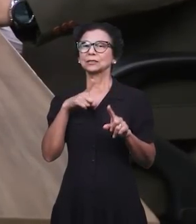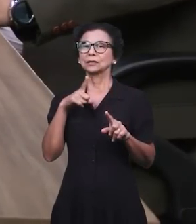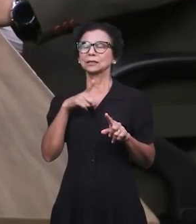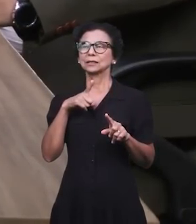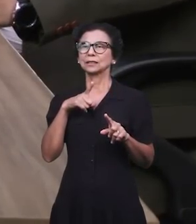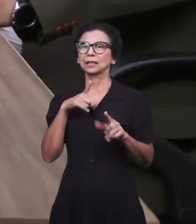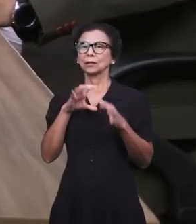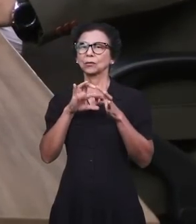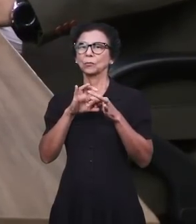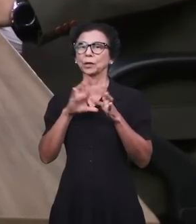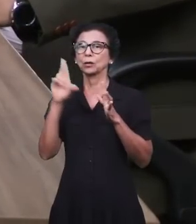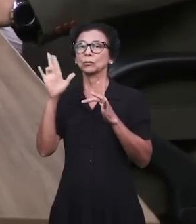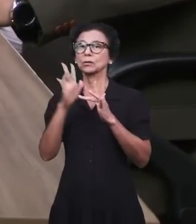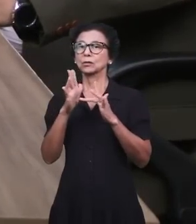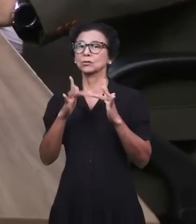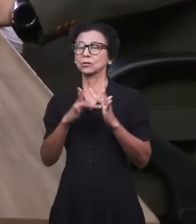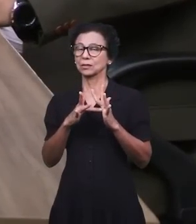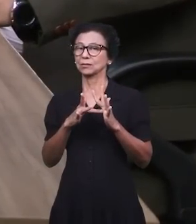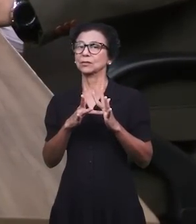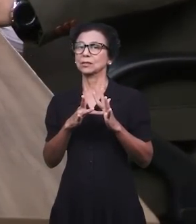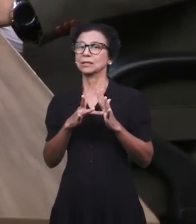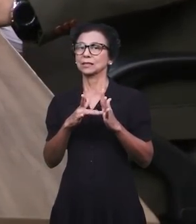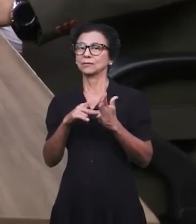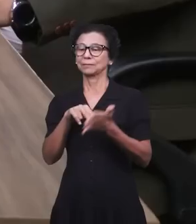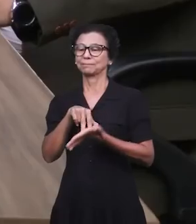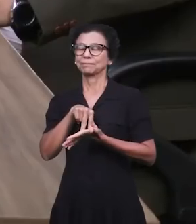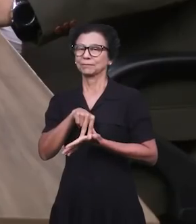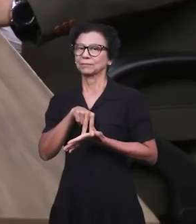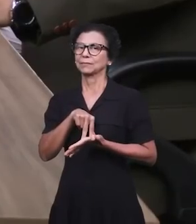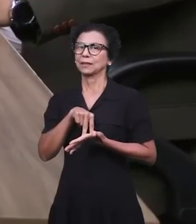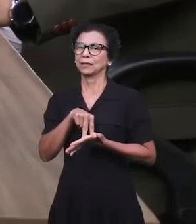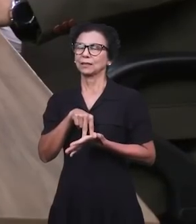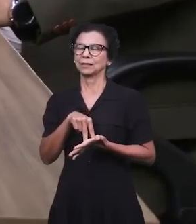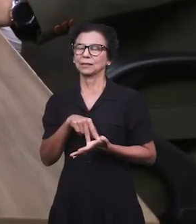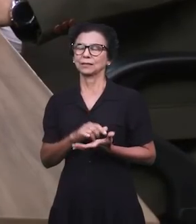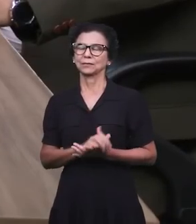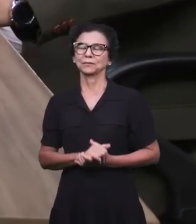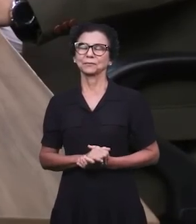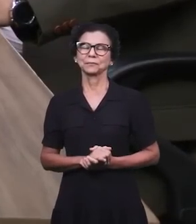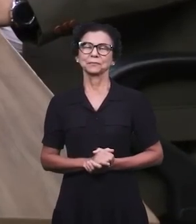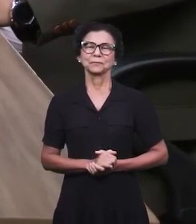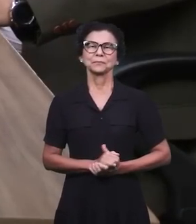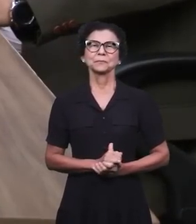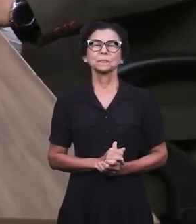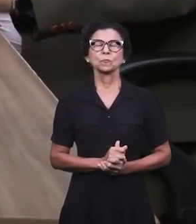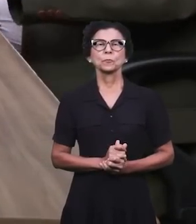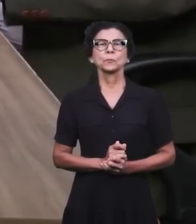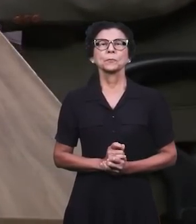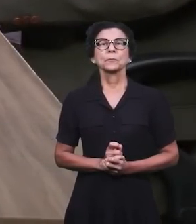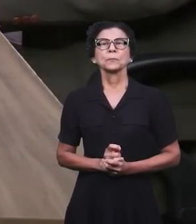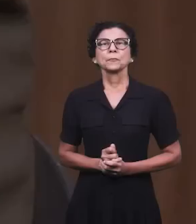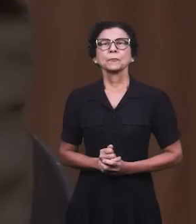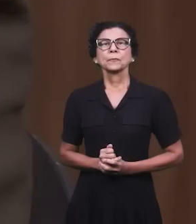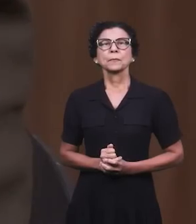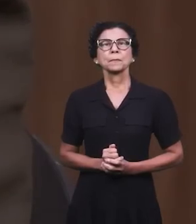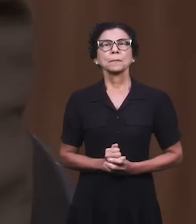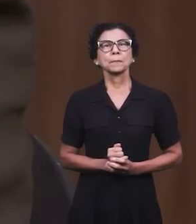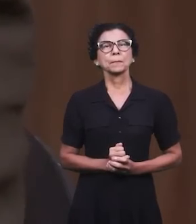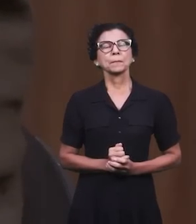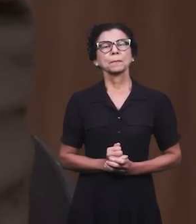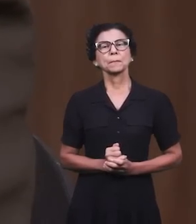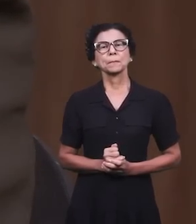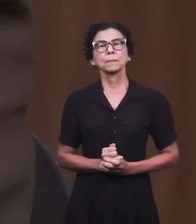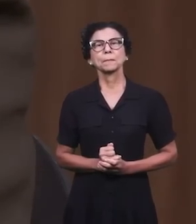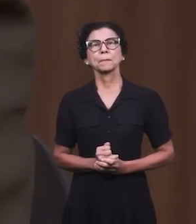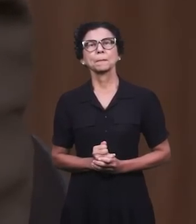para edificar a nossa vida, para nos sustentar. Então, é o Senhor Jesus quem nos sustenta. Né? Eu queria entrar num conceito até que ele falou